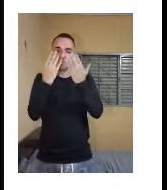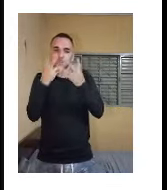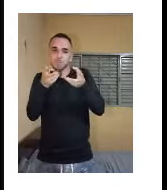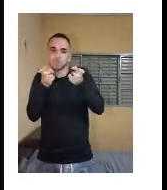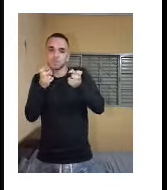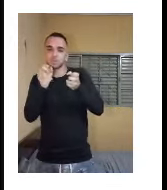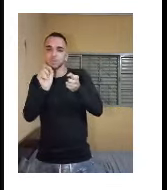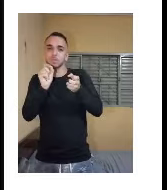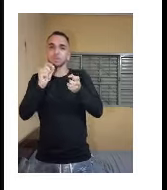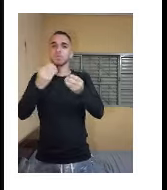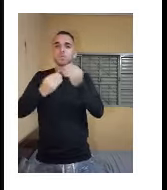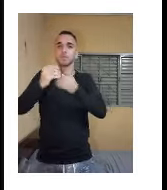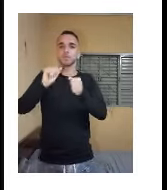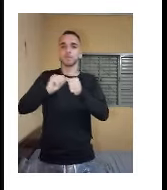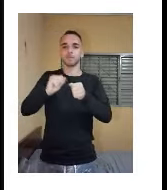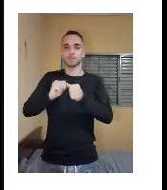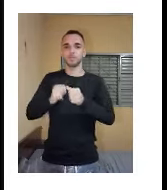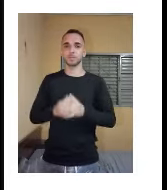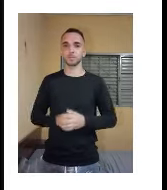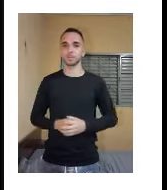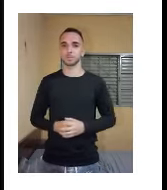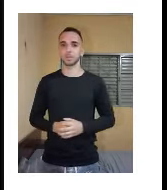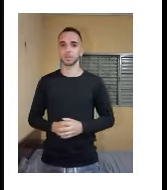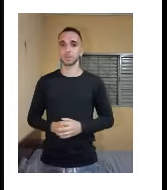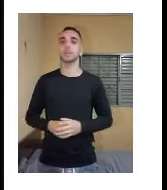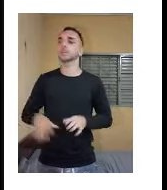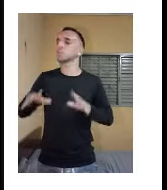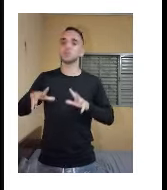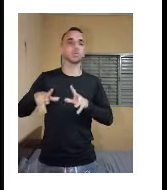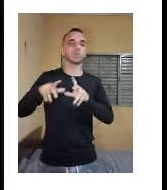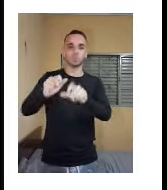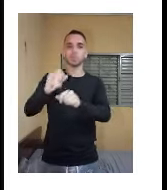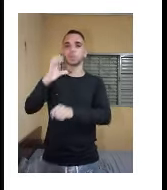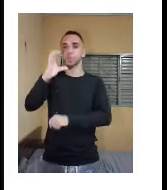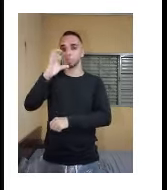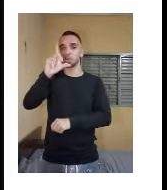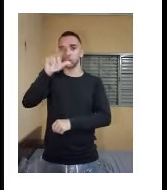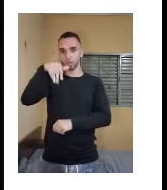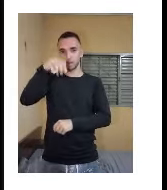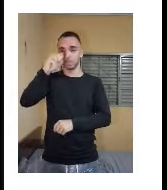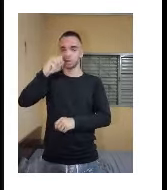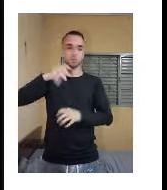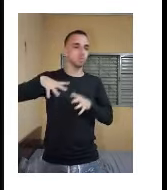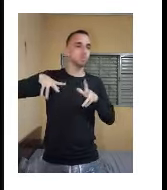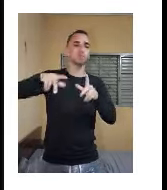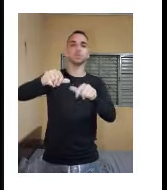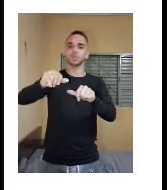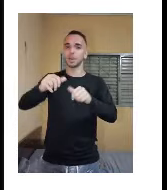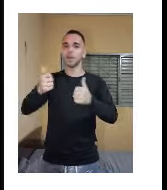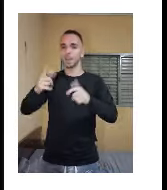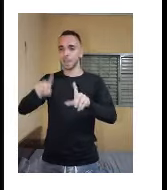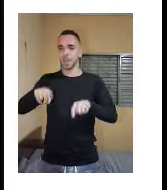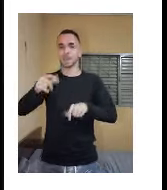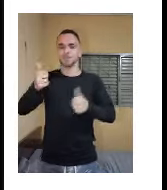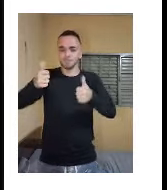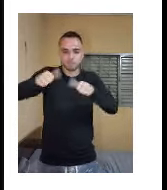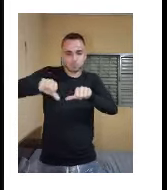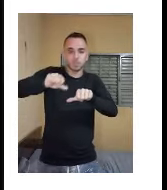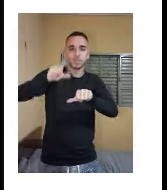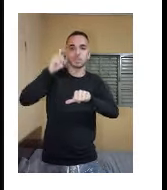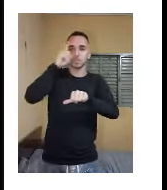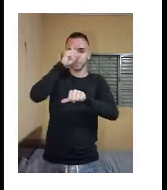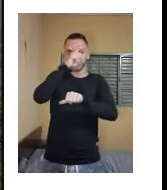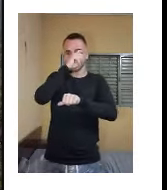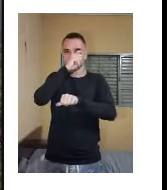climática também é uma crise dos outros setores da sociedade. E, especificamente, quando a gente fala do setor